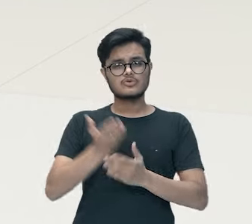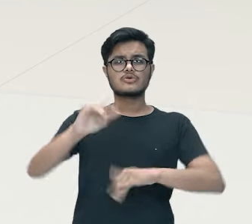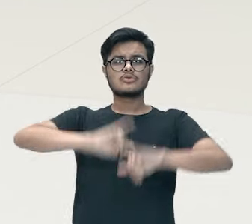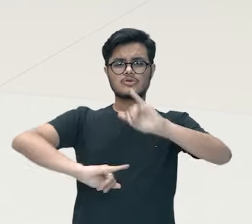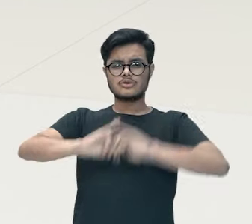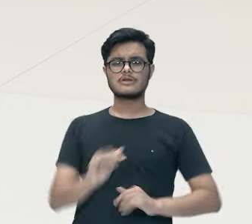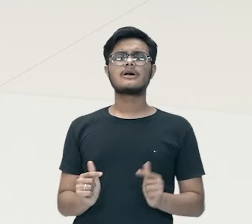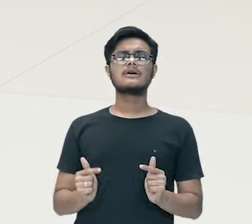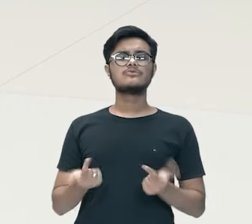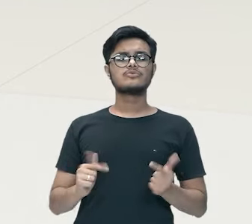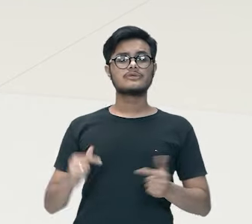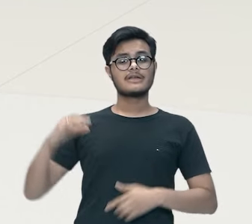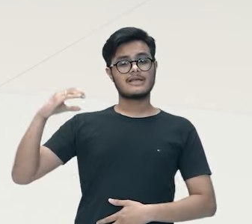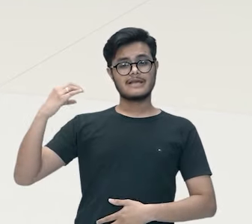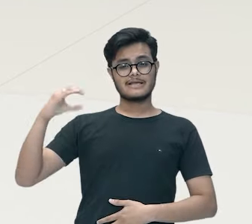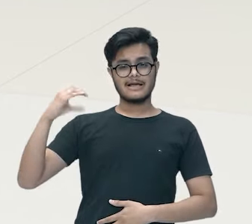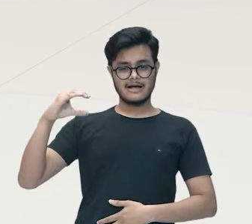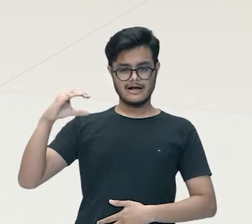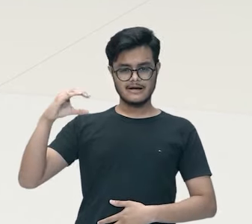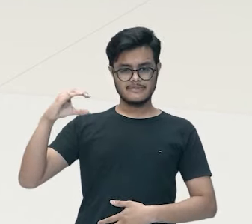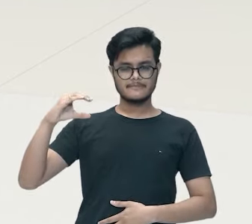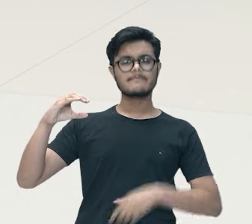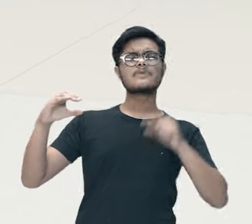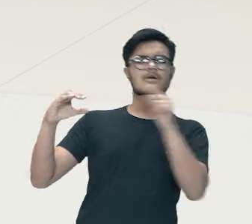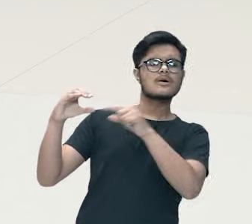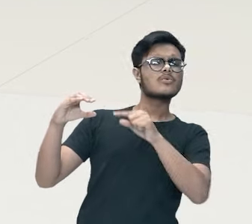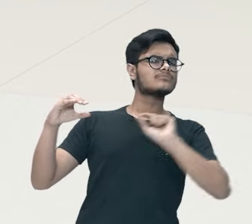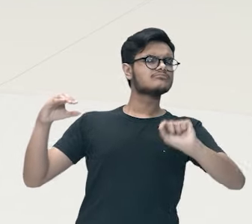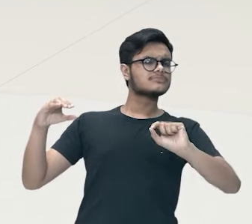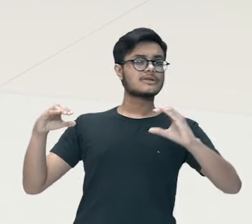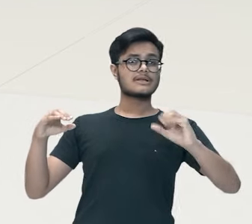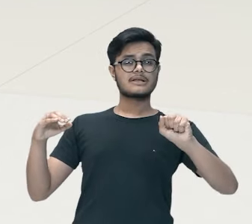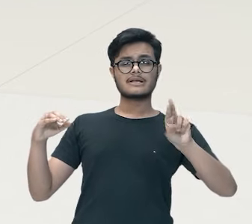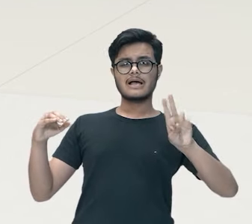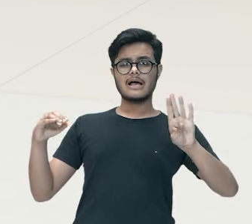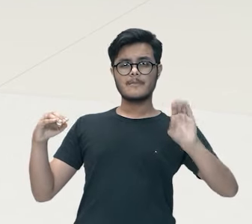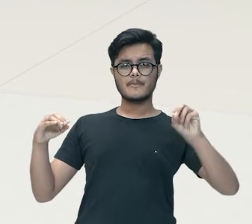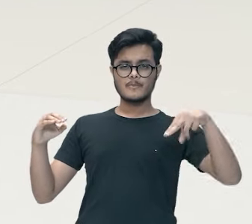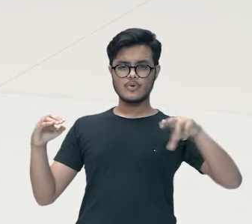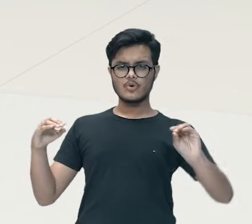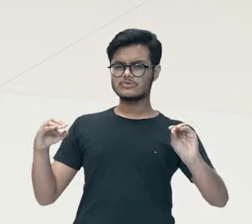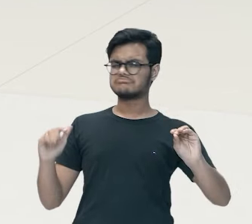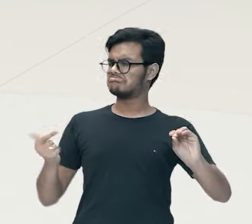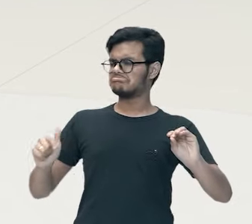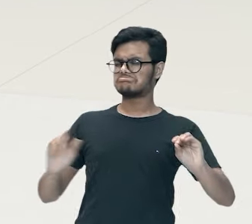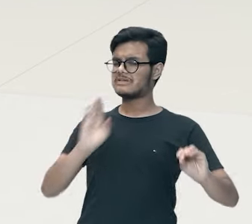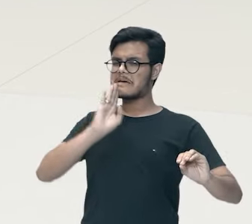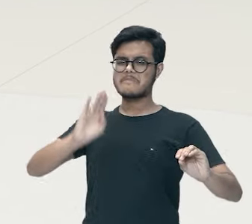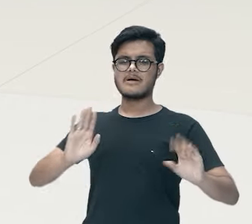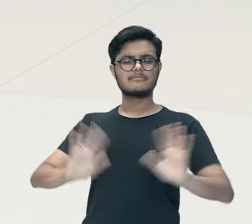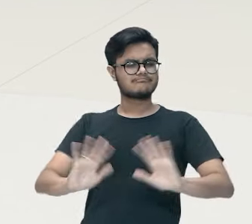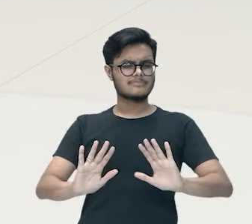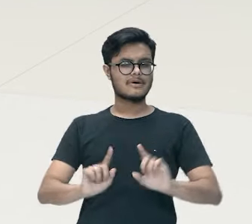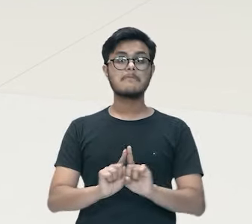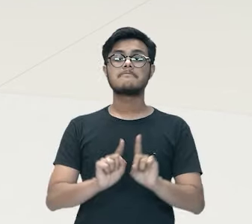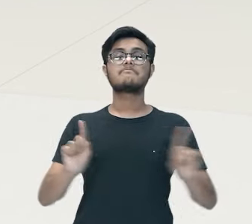não têm o carbono como sendo o elemento mais importante, formando cadeias, né? Já aquele grupo lá